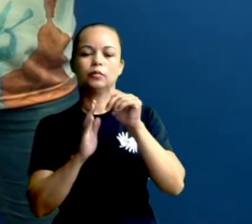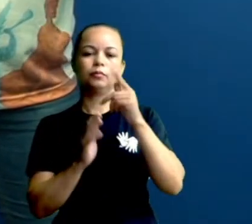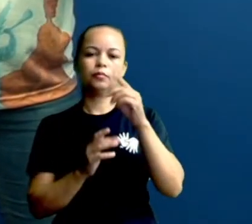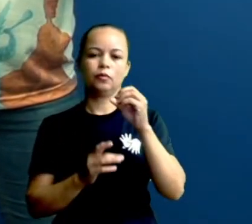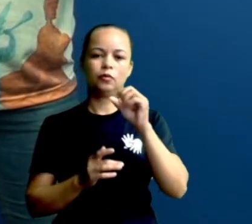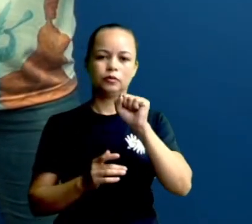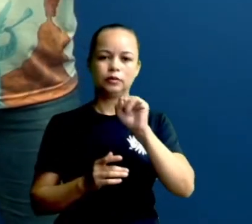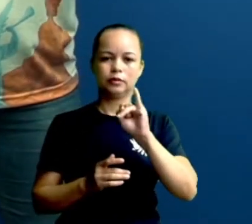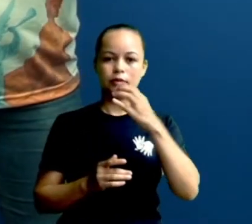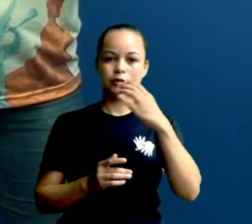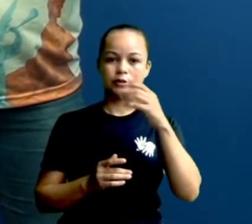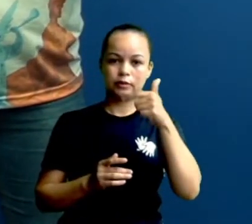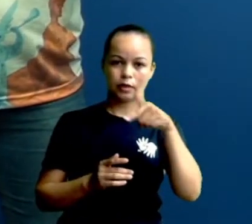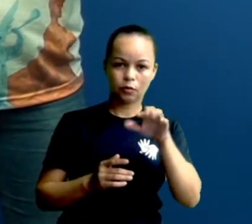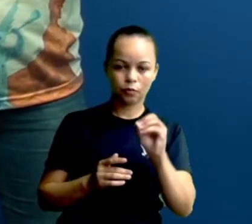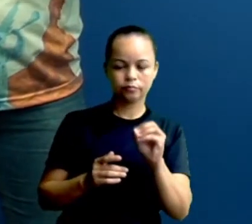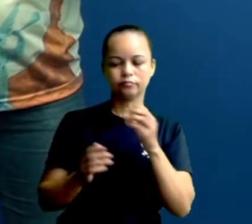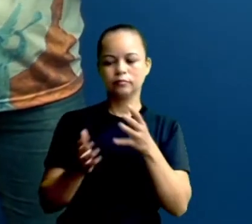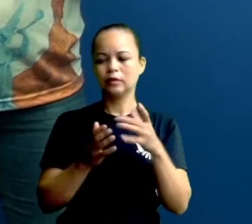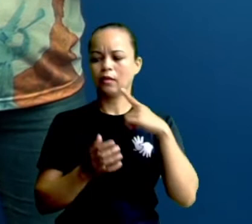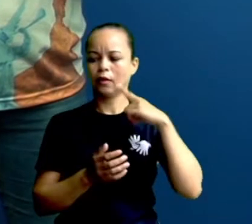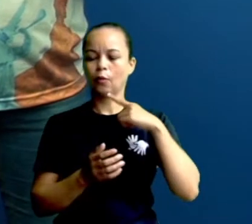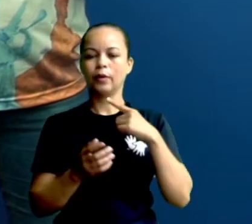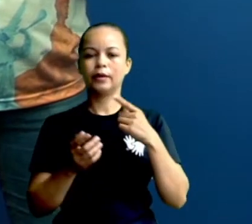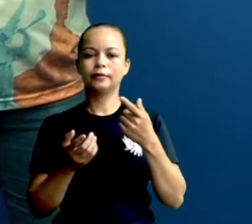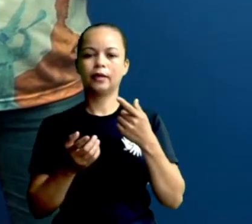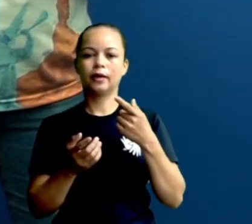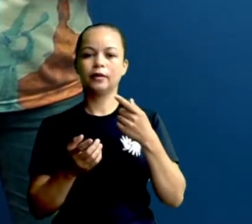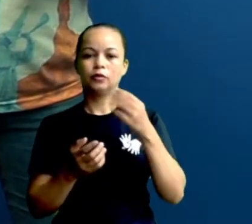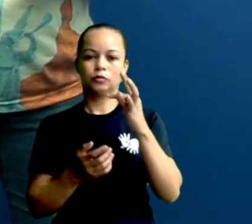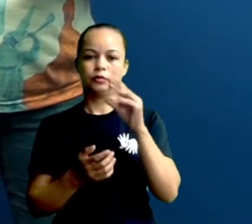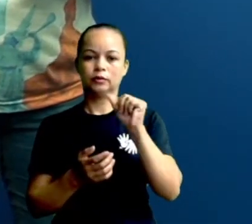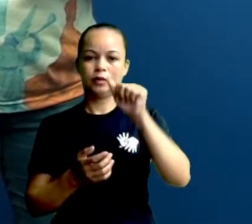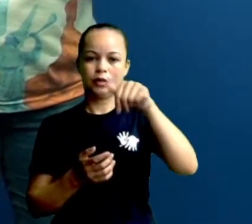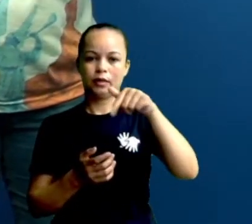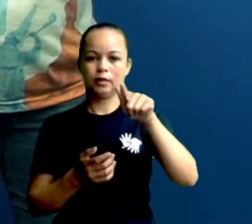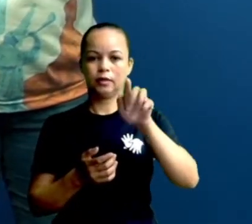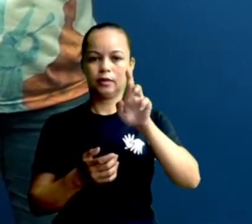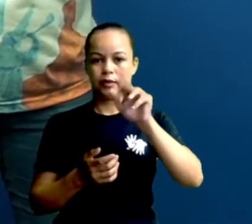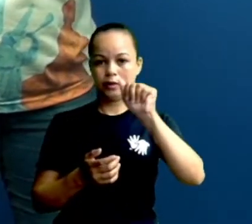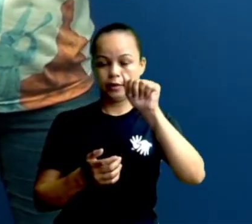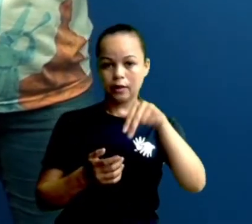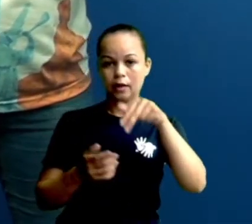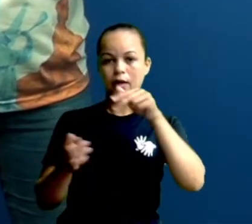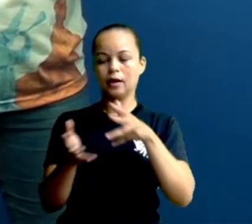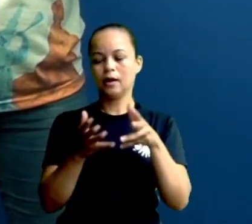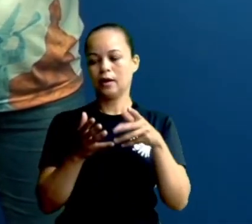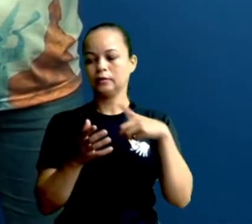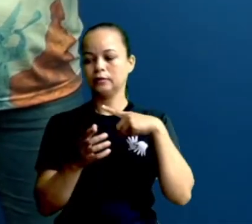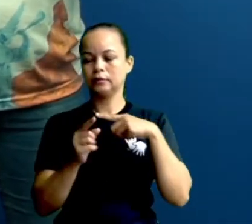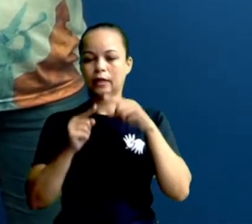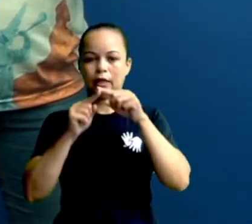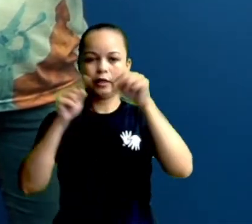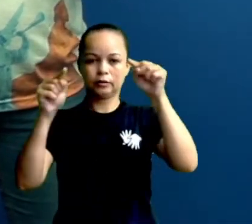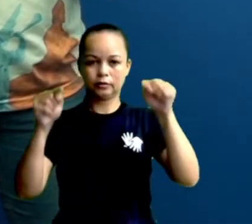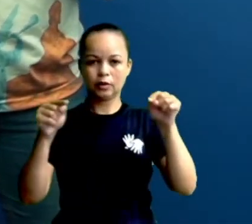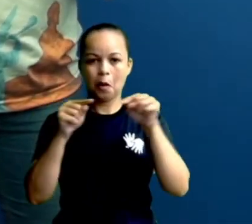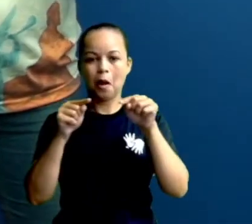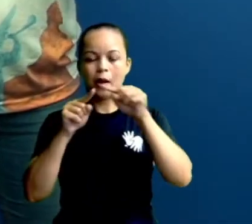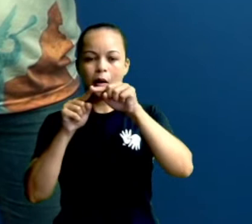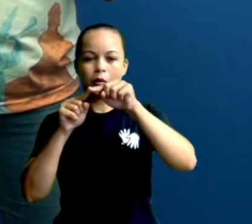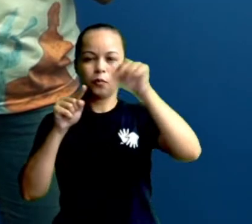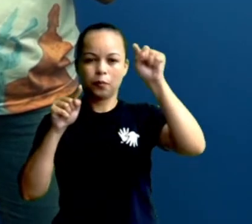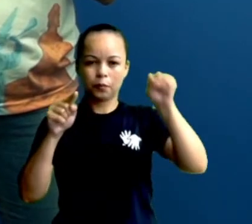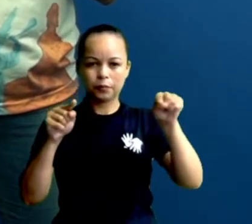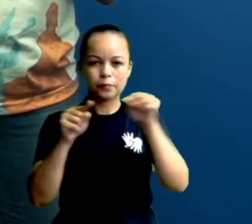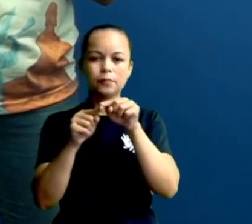Então, eles têm no Tangram 2 triângulos que têm a mesma medida, que são os triângulos maiores, 2 triângulos